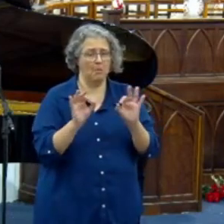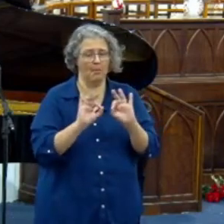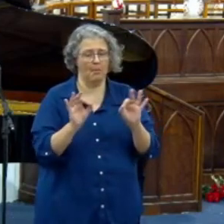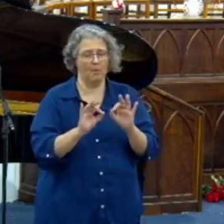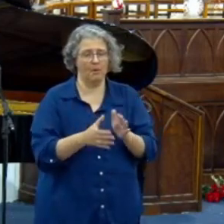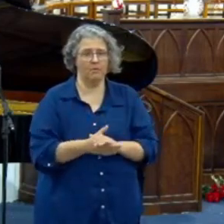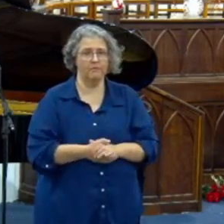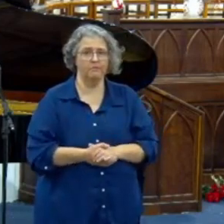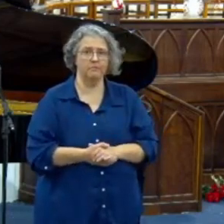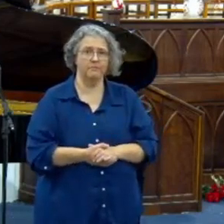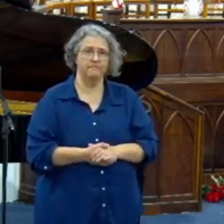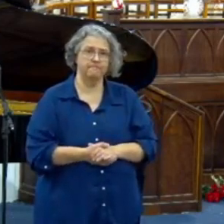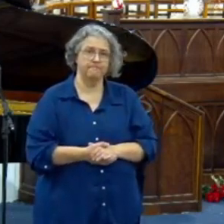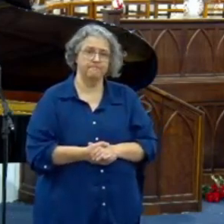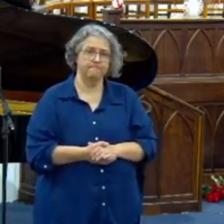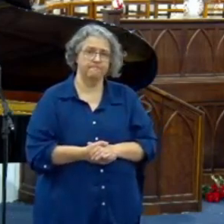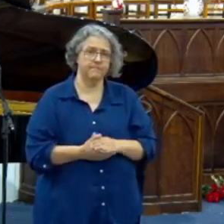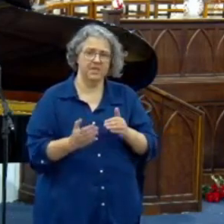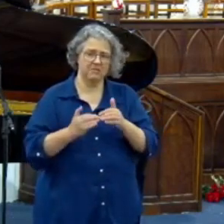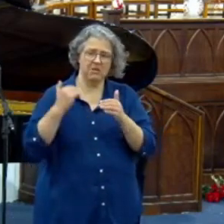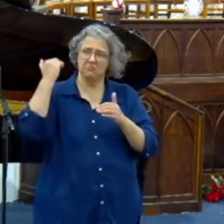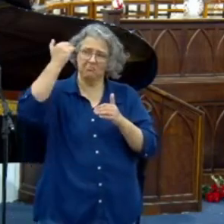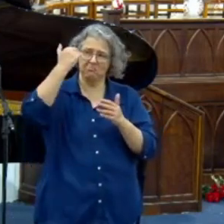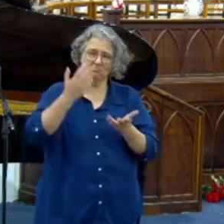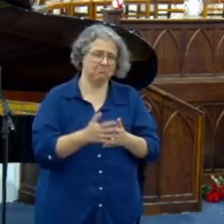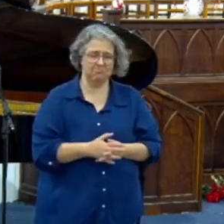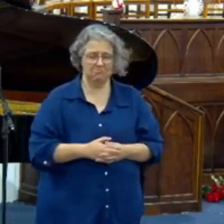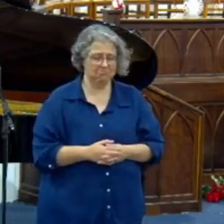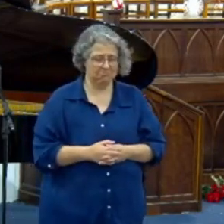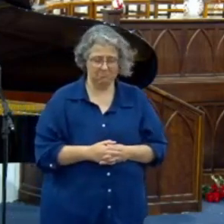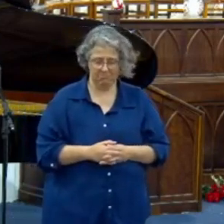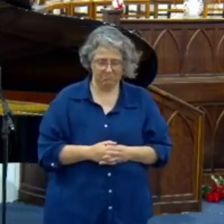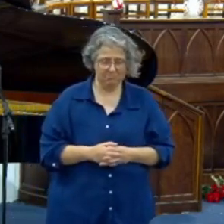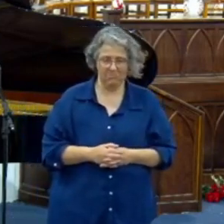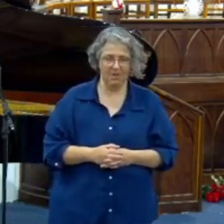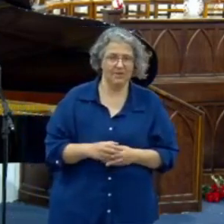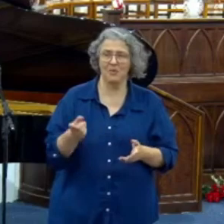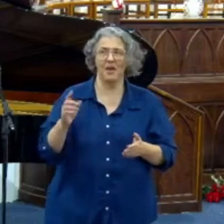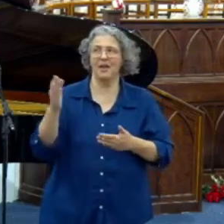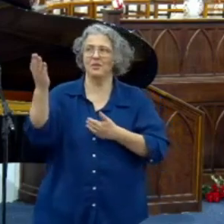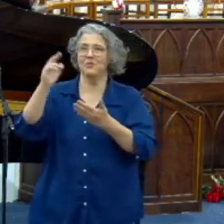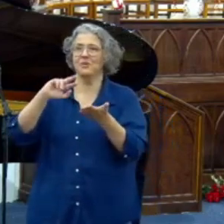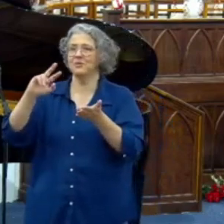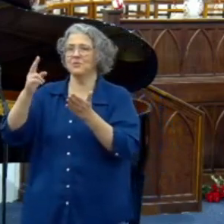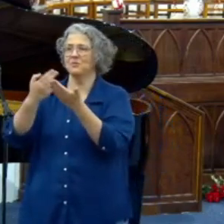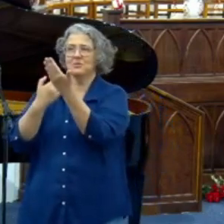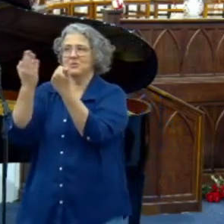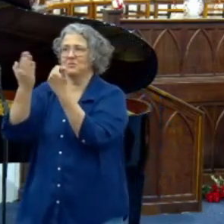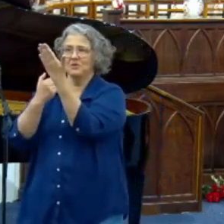é suficiente? Que não chega? Que não é isso que é relacionamento com Deus?